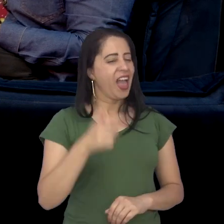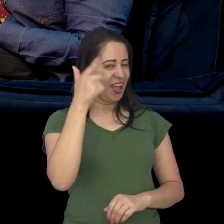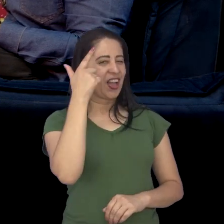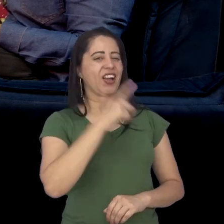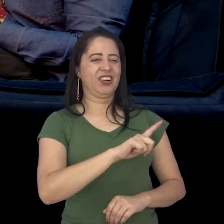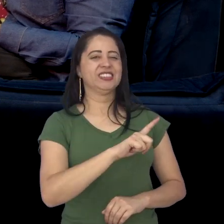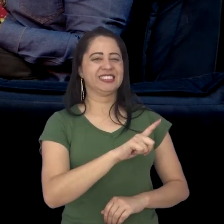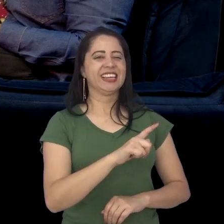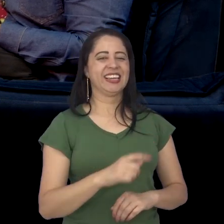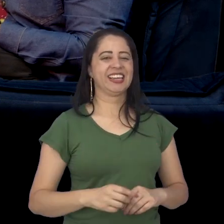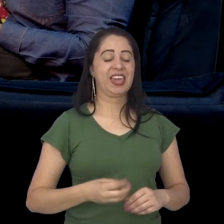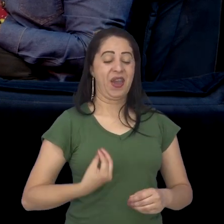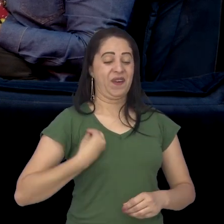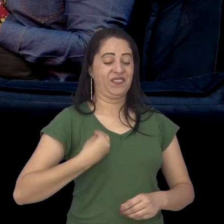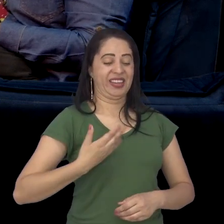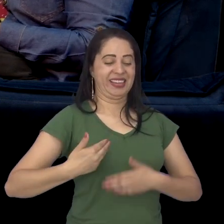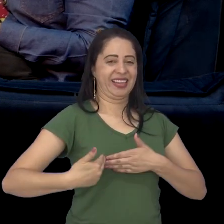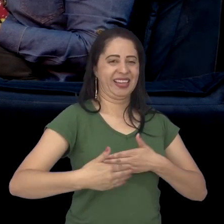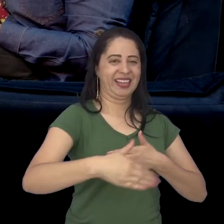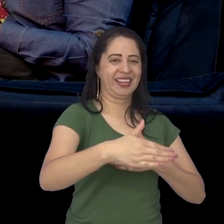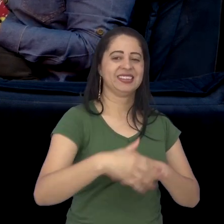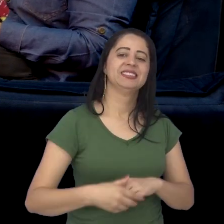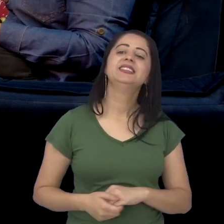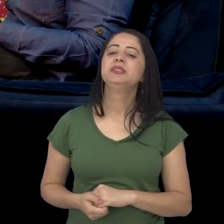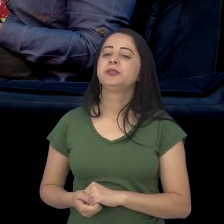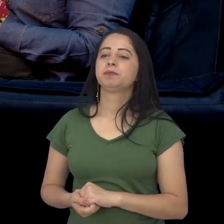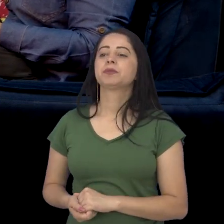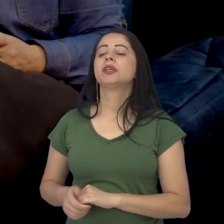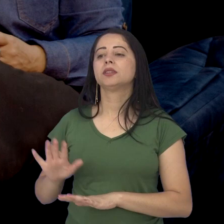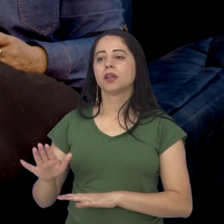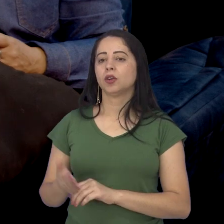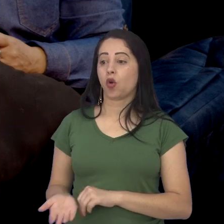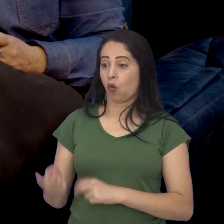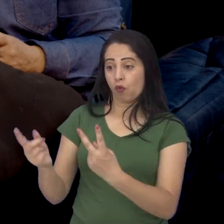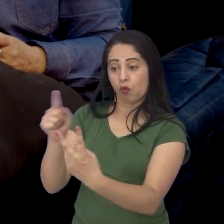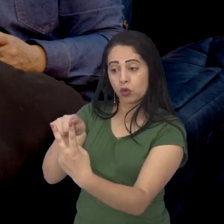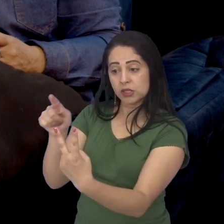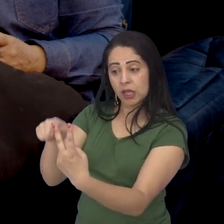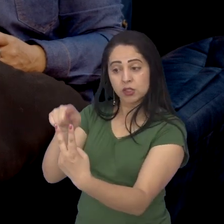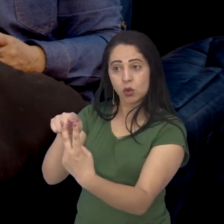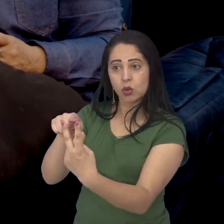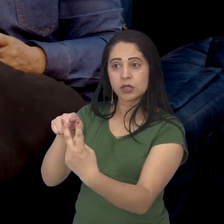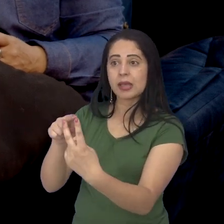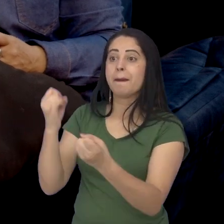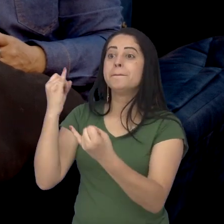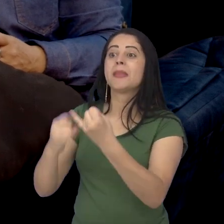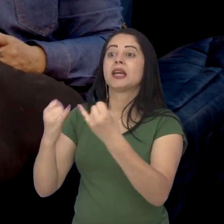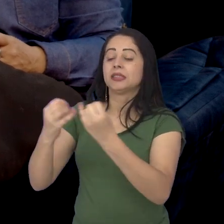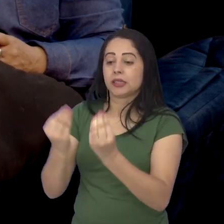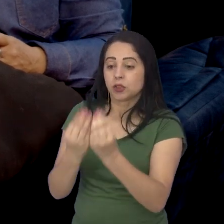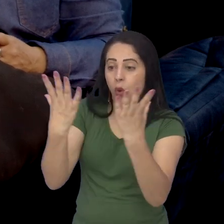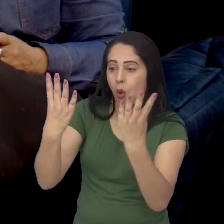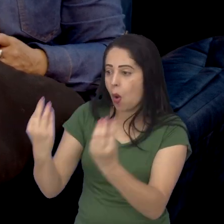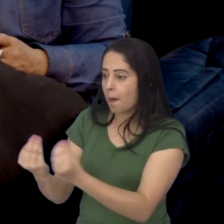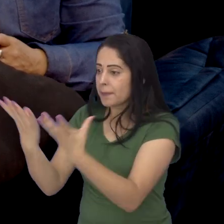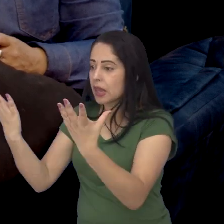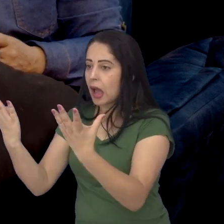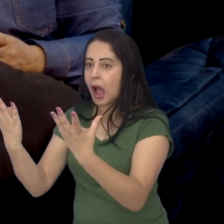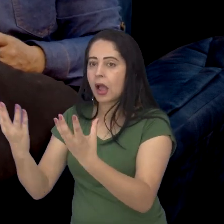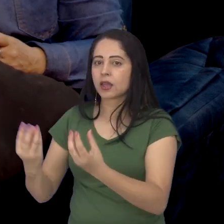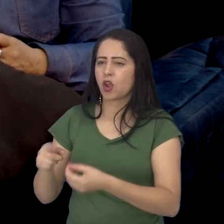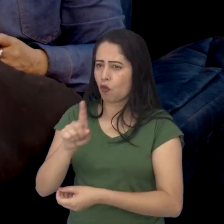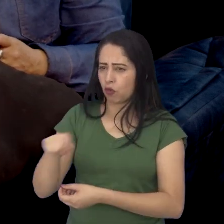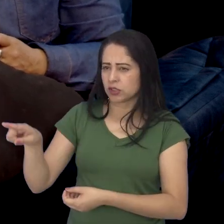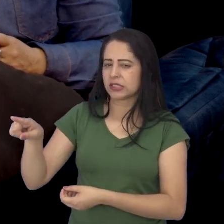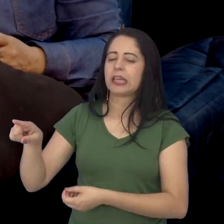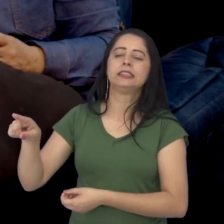conseguiu resistir. Resistir à irmã dele, né? E sendo assim um milagre vocês dois, como é que vocês eram assim em relação aos seus pais, né? Vocês